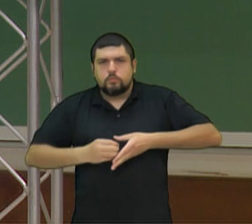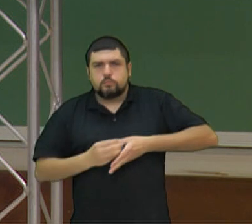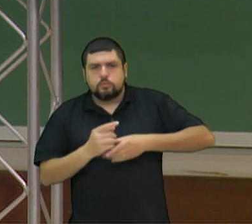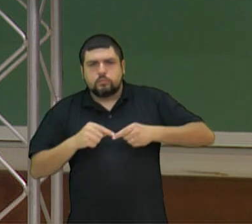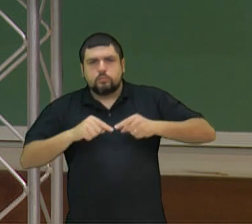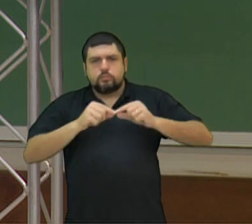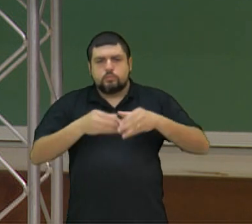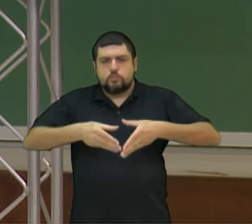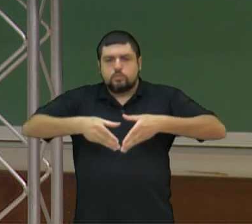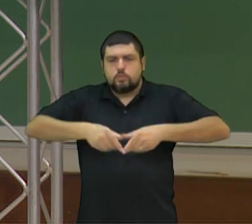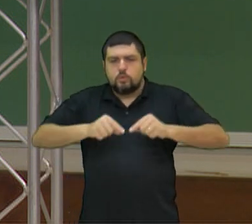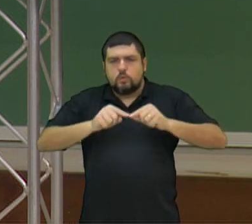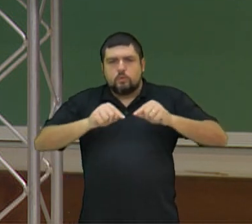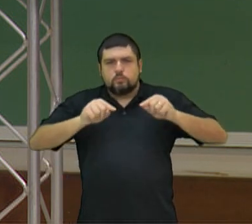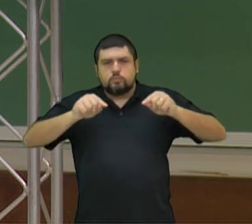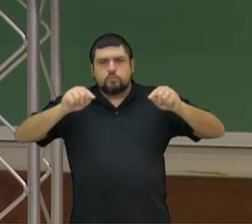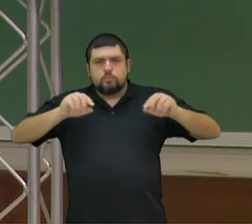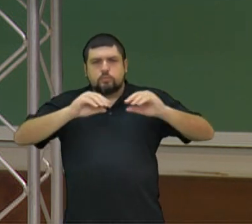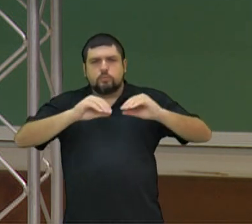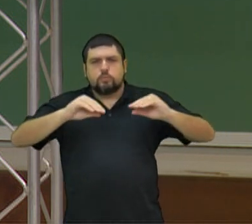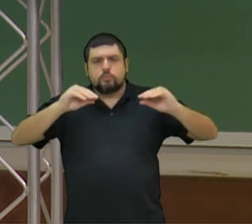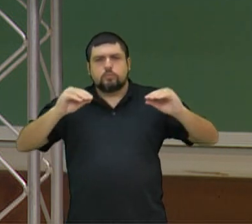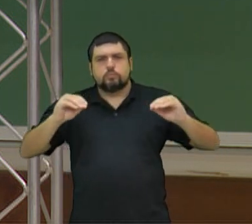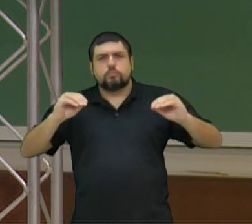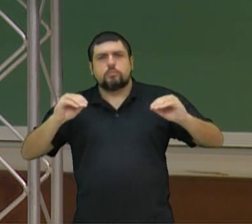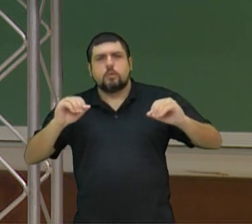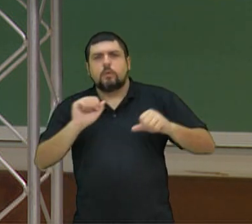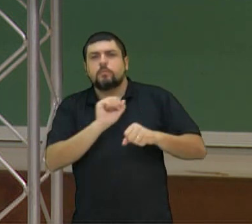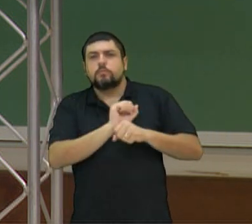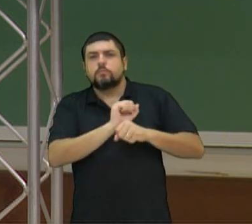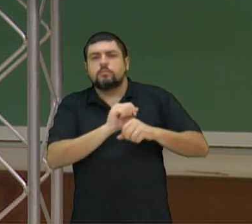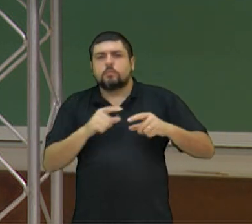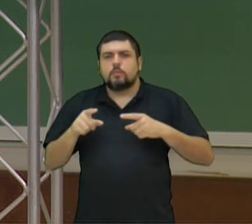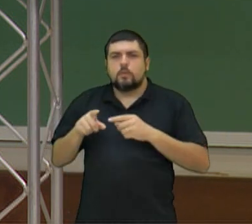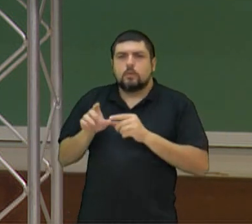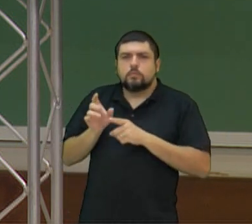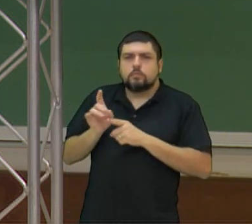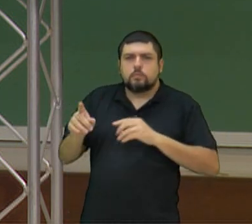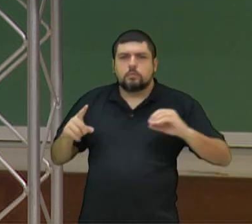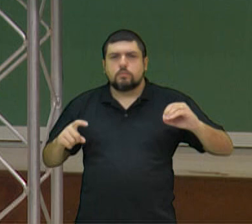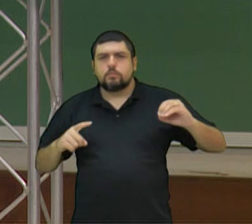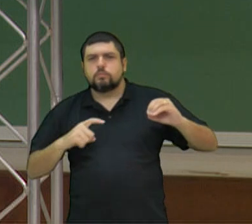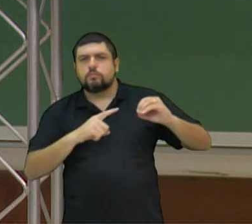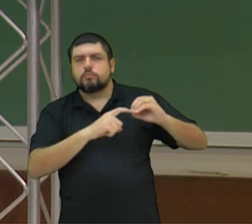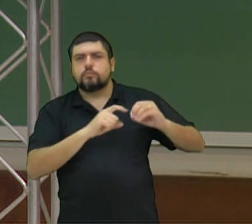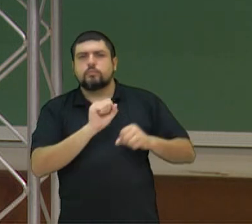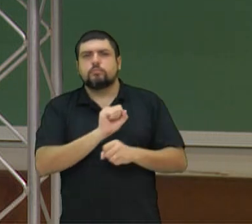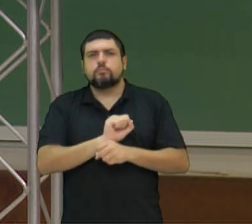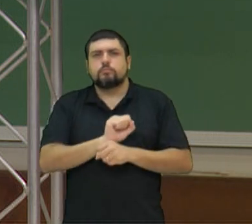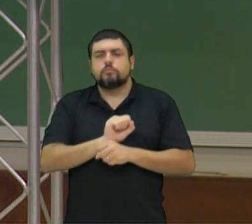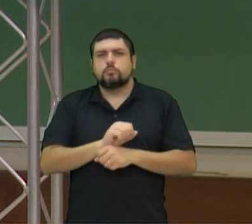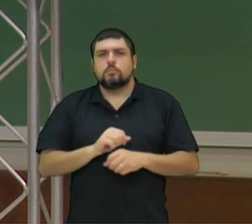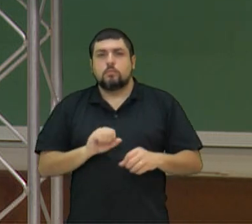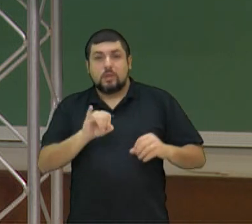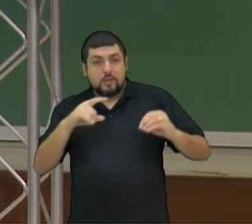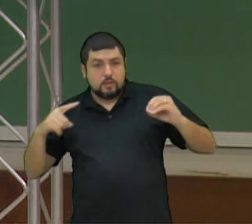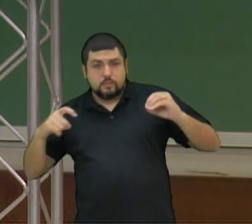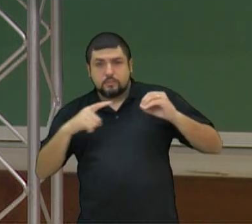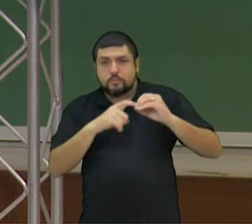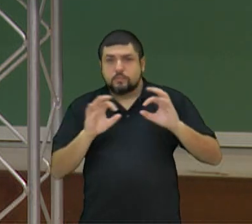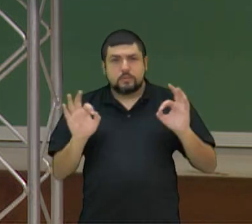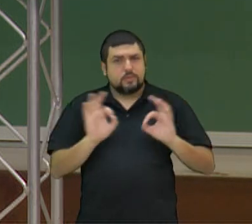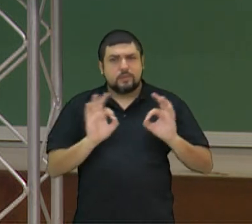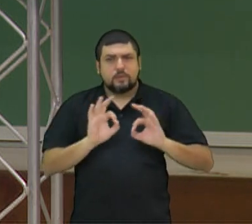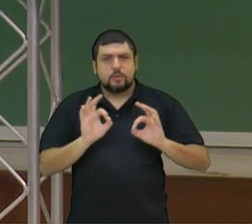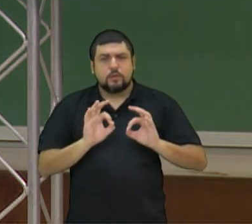ser fecundado por um espermatozoide. Caso isso não ocorra, esse ovócito simplesmente ele vai